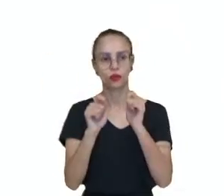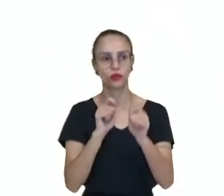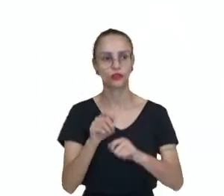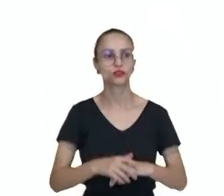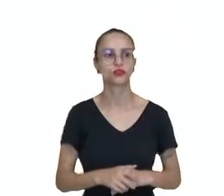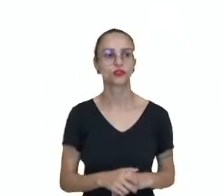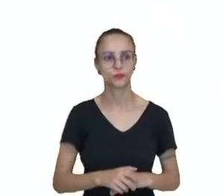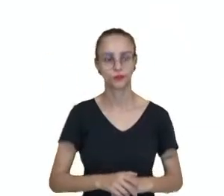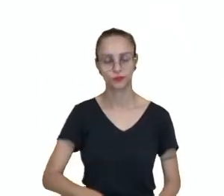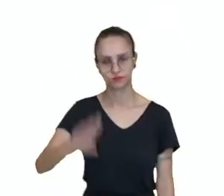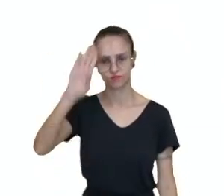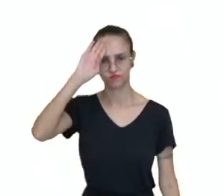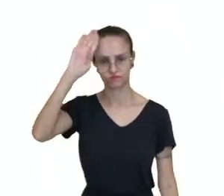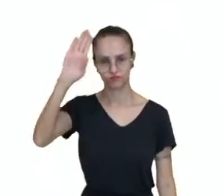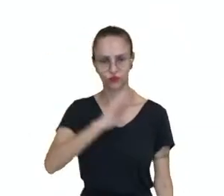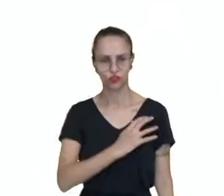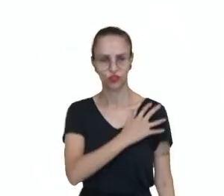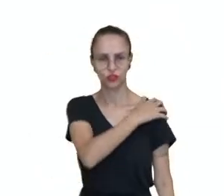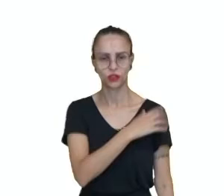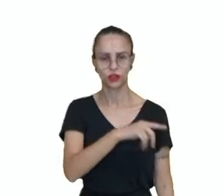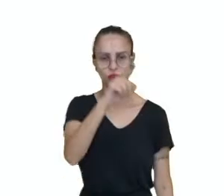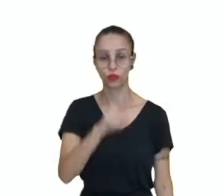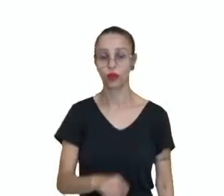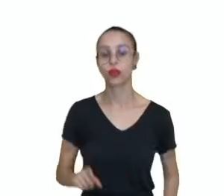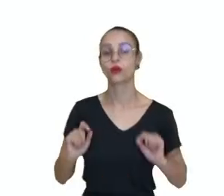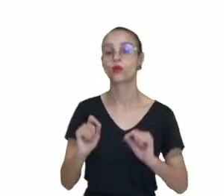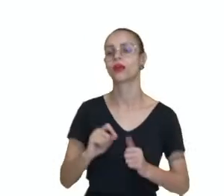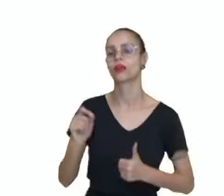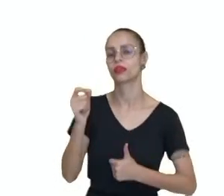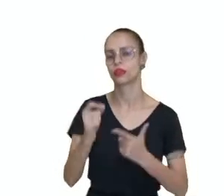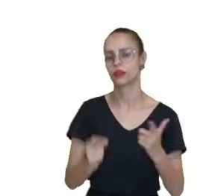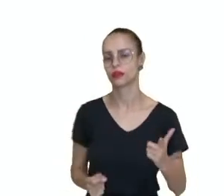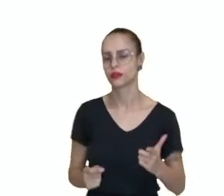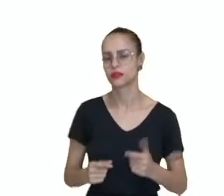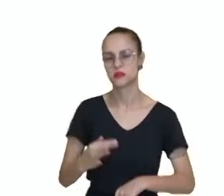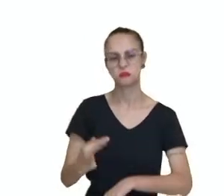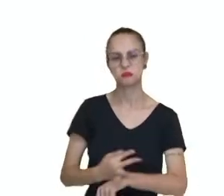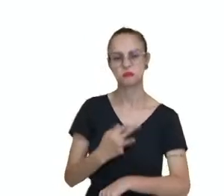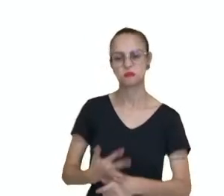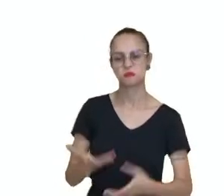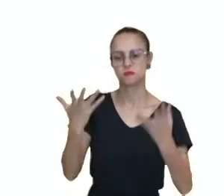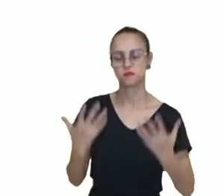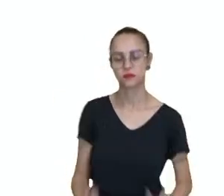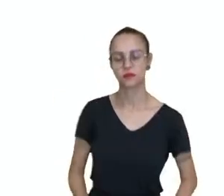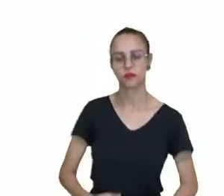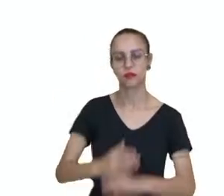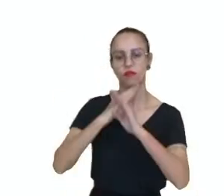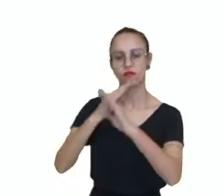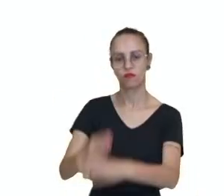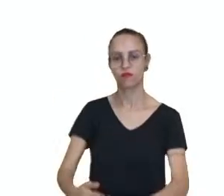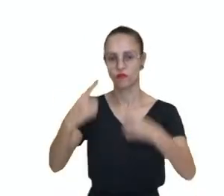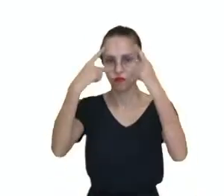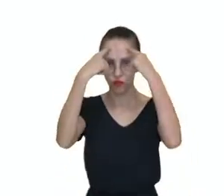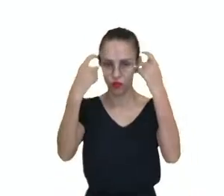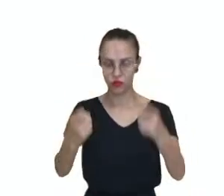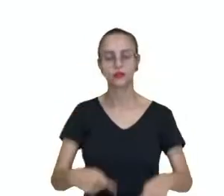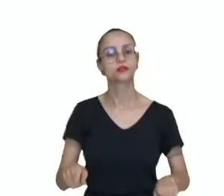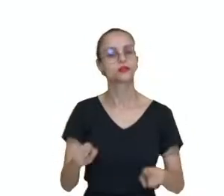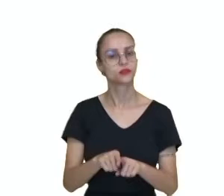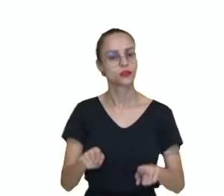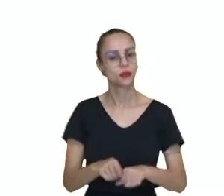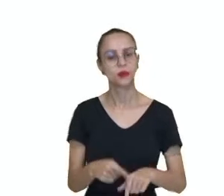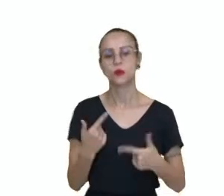gente. Ditaduras vêm com intolerância, violência contra adversários e falta de